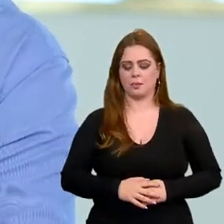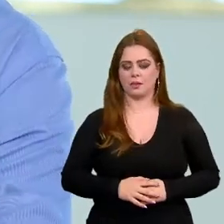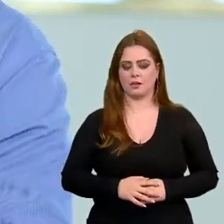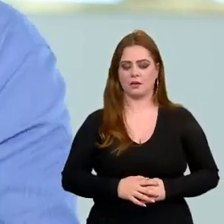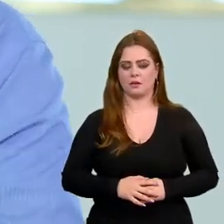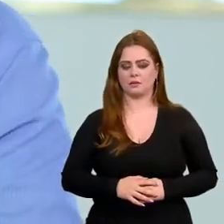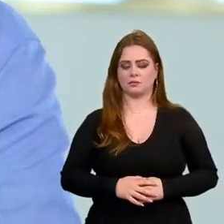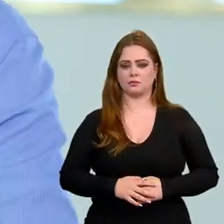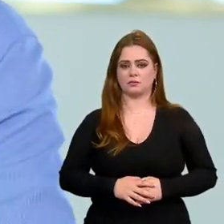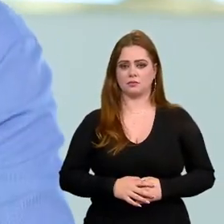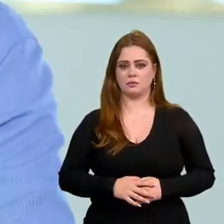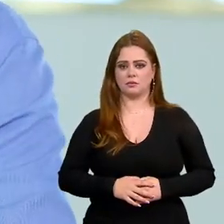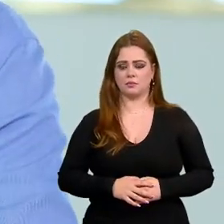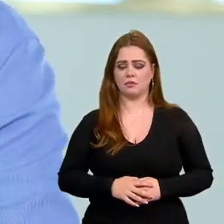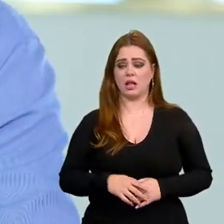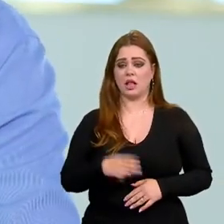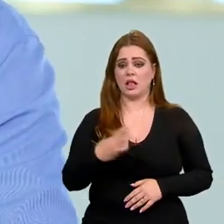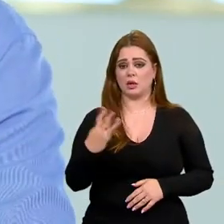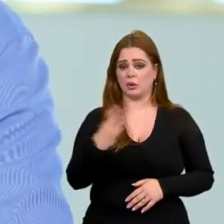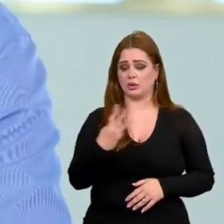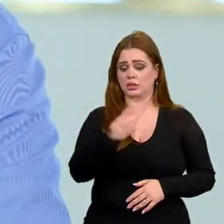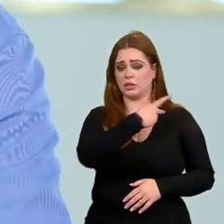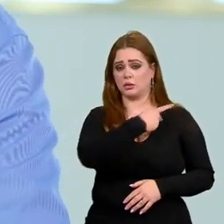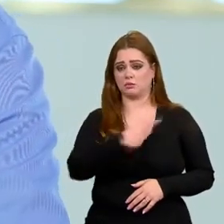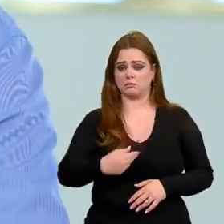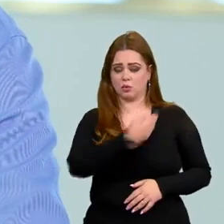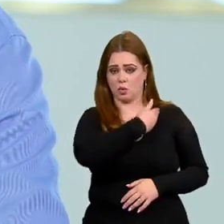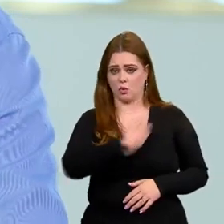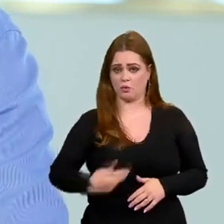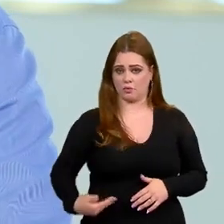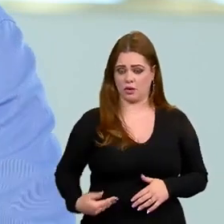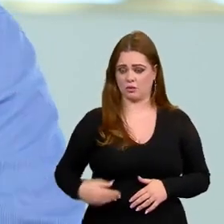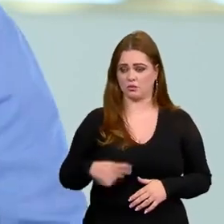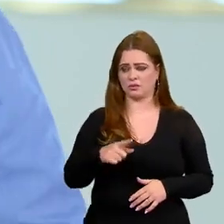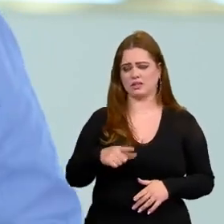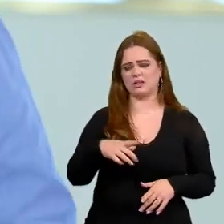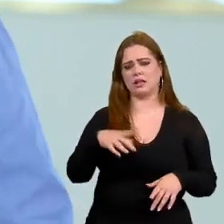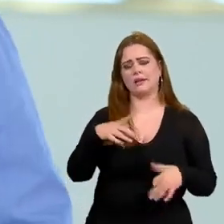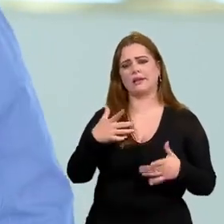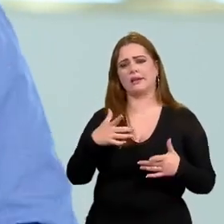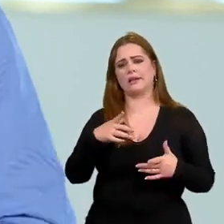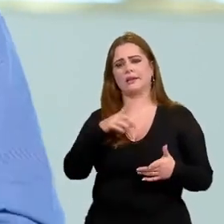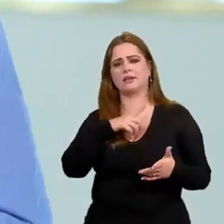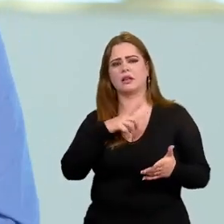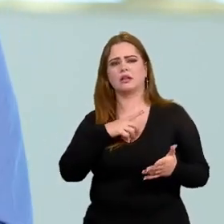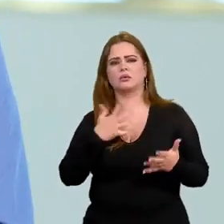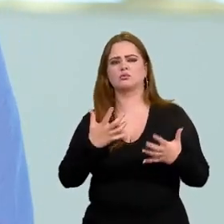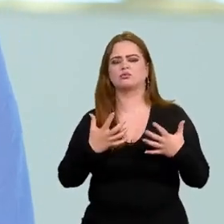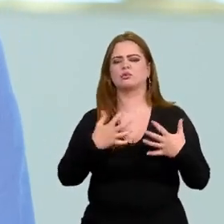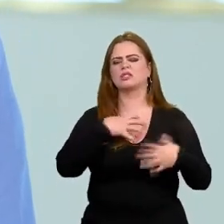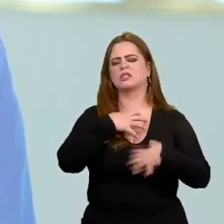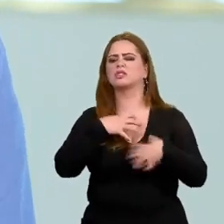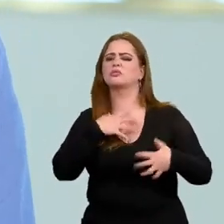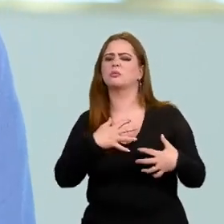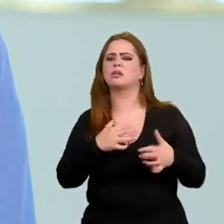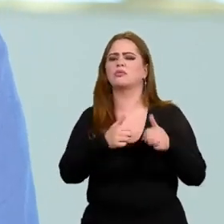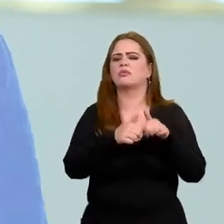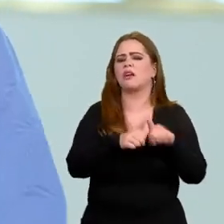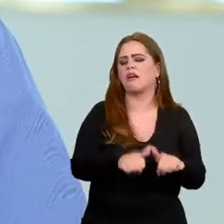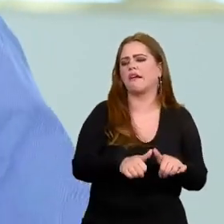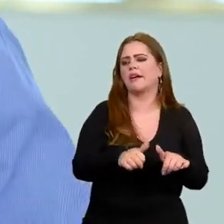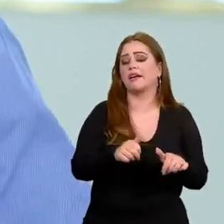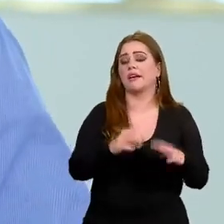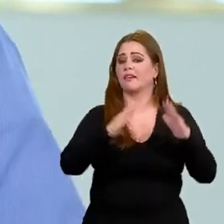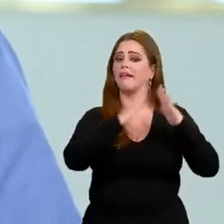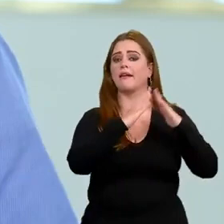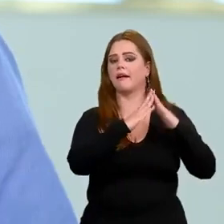Terceiro mandato. Você tem a sensação de estar em casa? Dá, é possível estar num lugar assim e se sentir em casa? O que é em casa